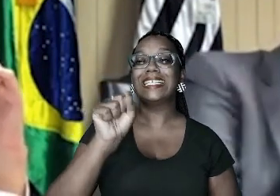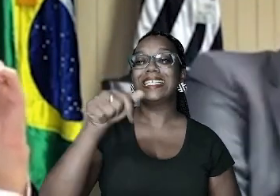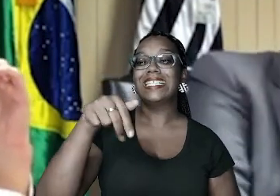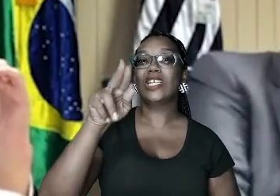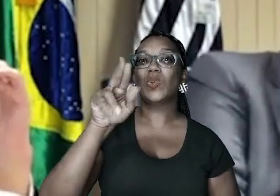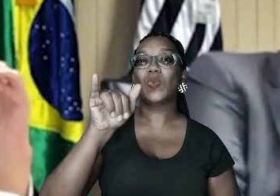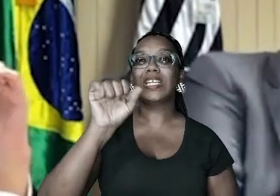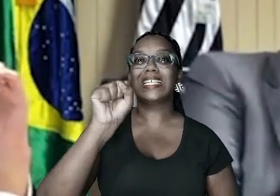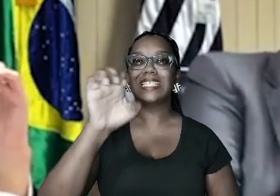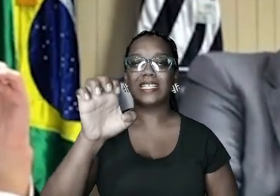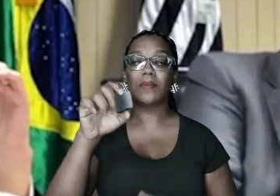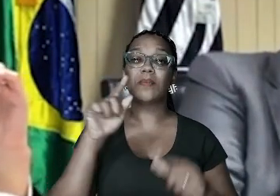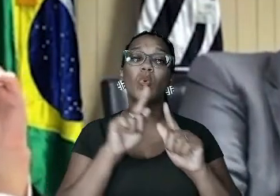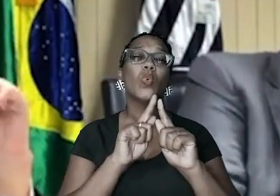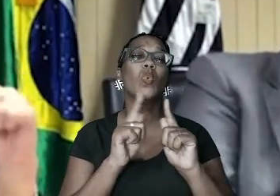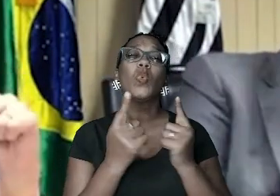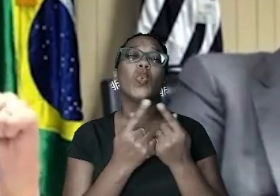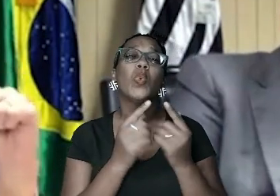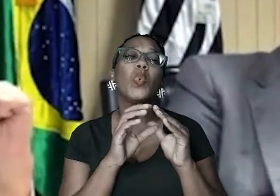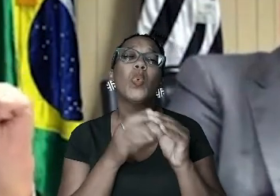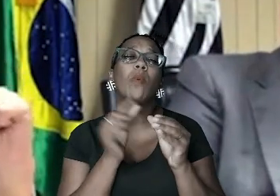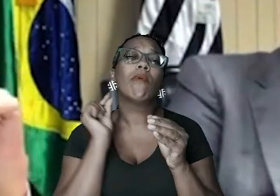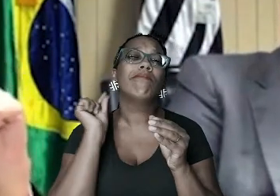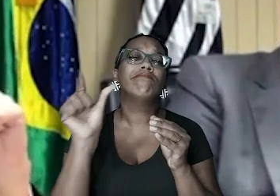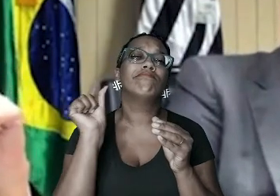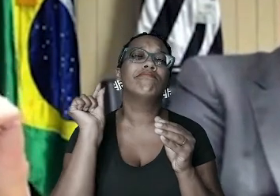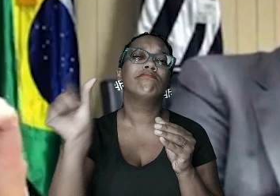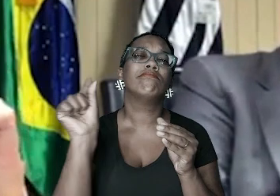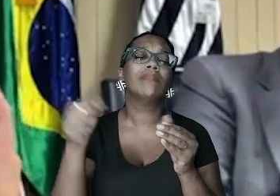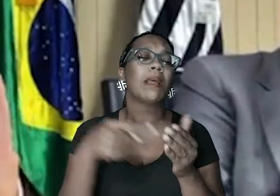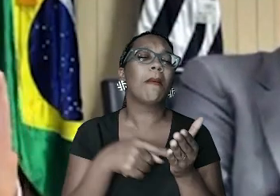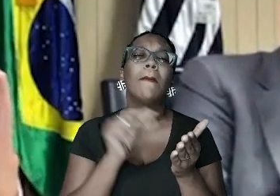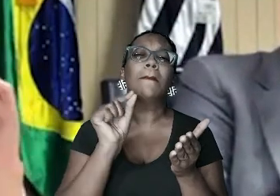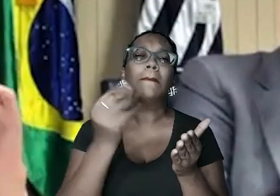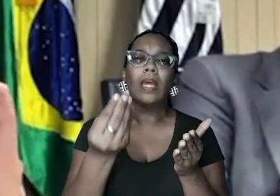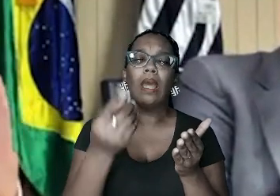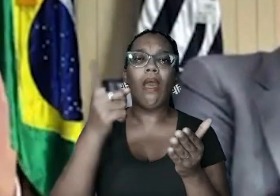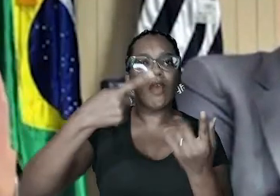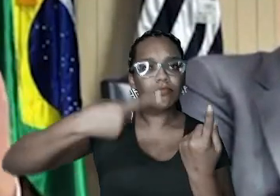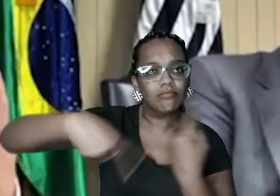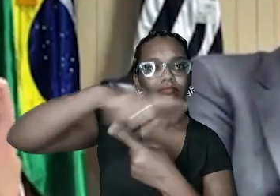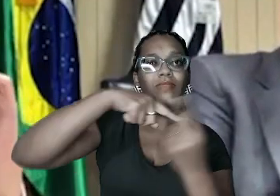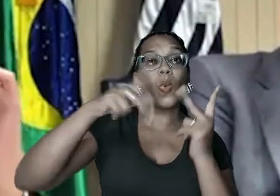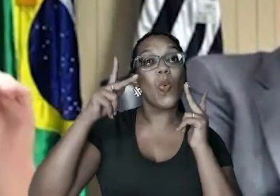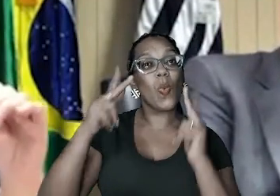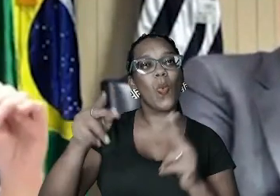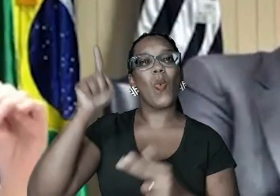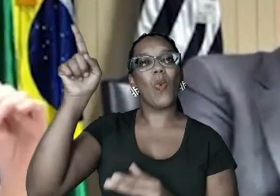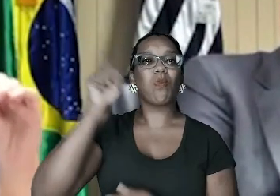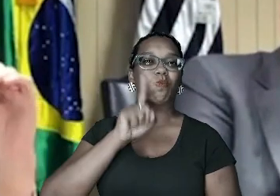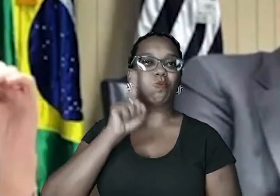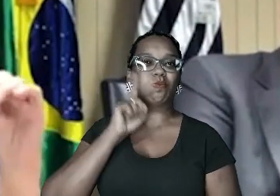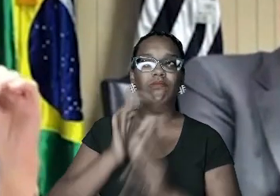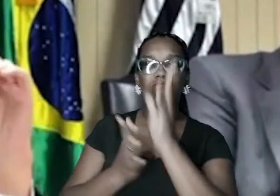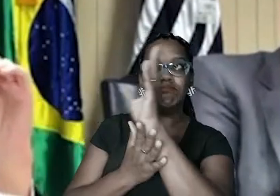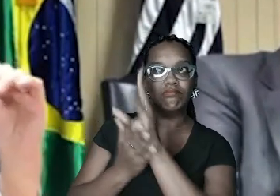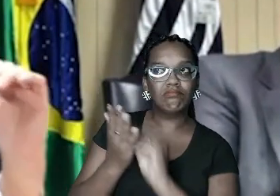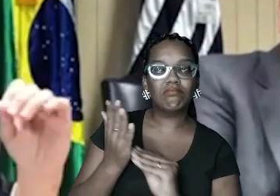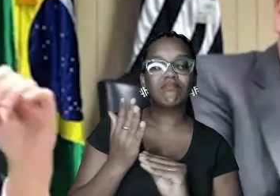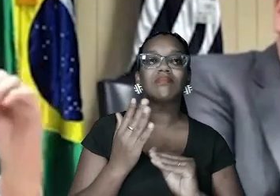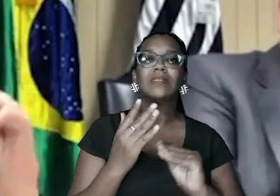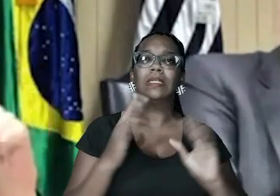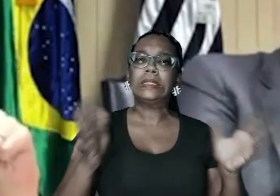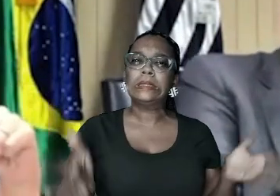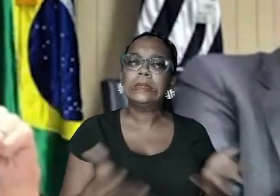shorts Quiz esse grupo era destinado expressamente a Gerar